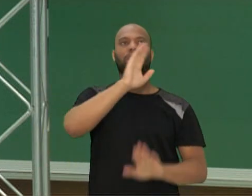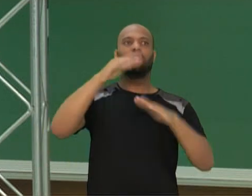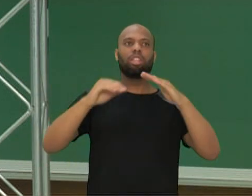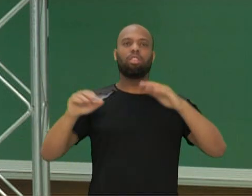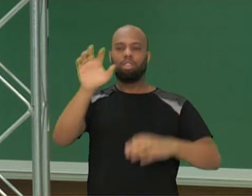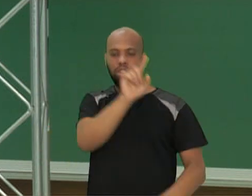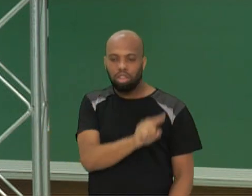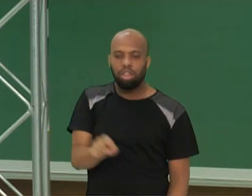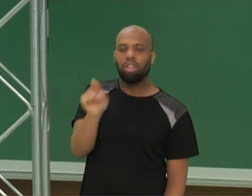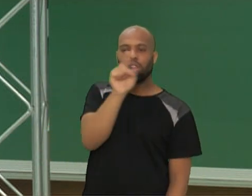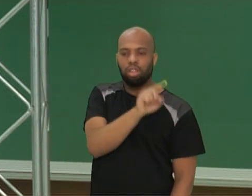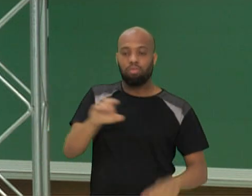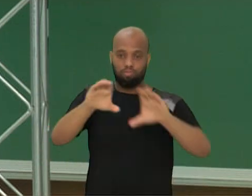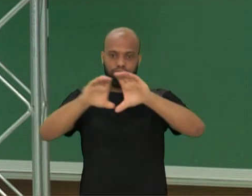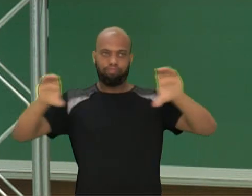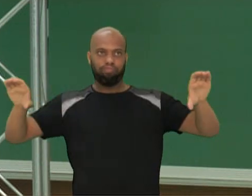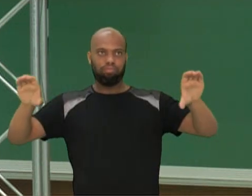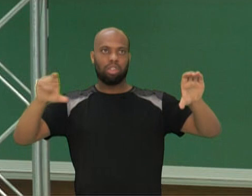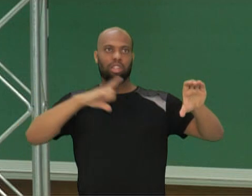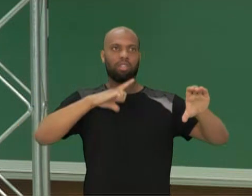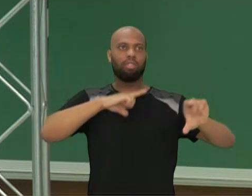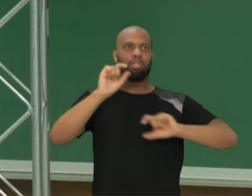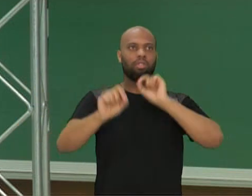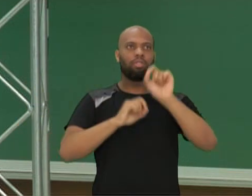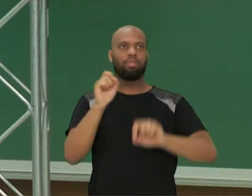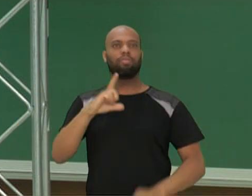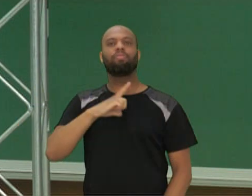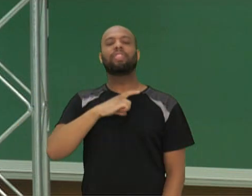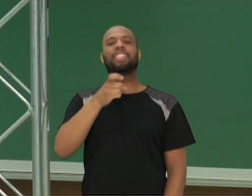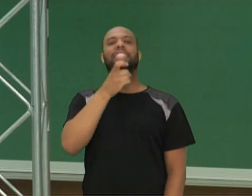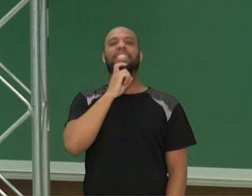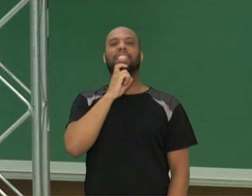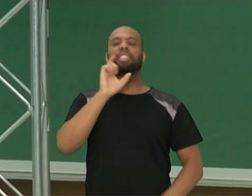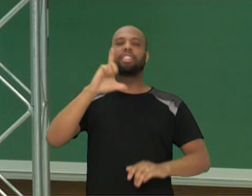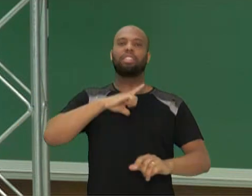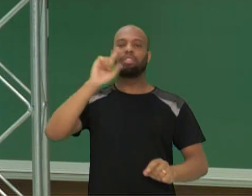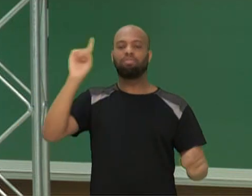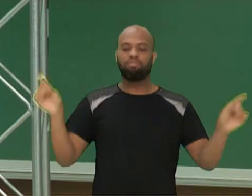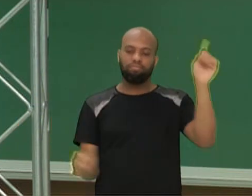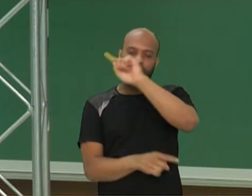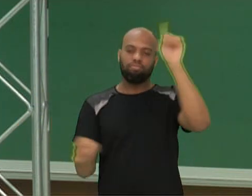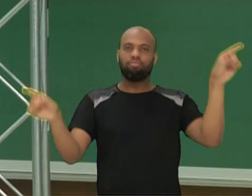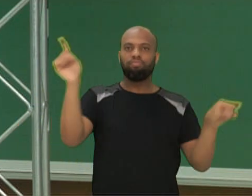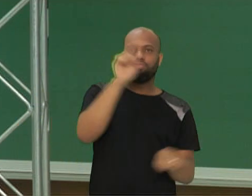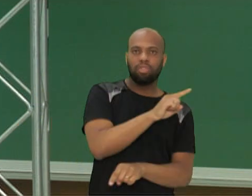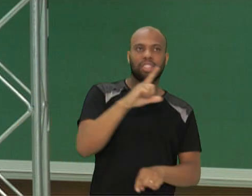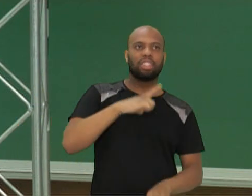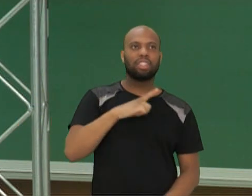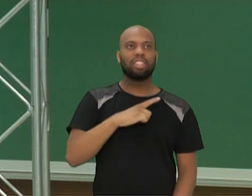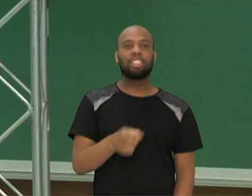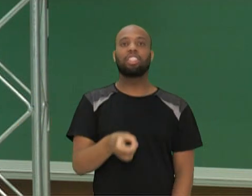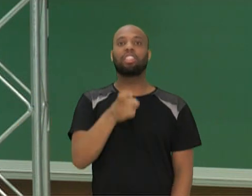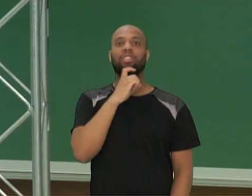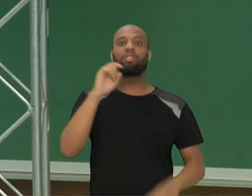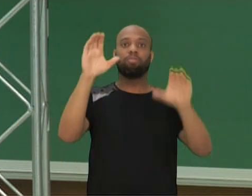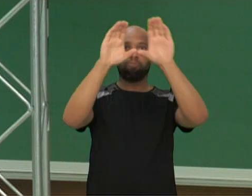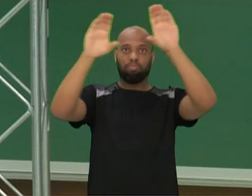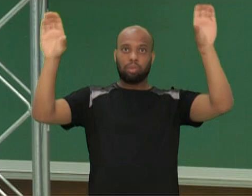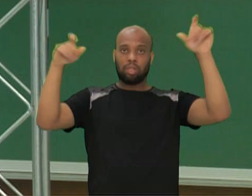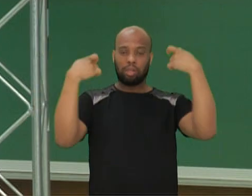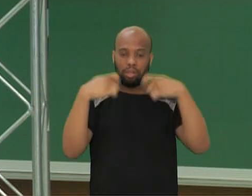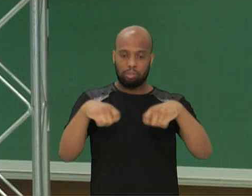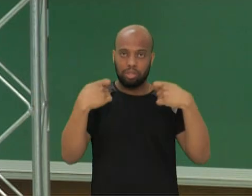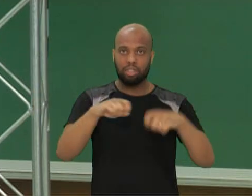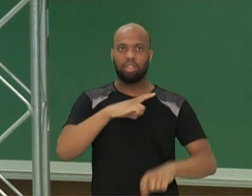aí fica aqui, ó, o ar frio. Então, nós temos essa inversão aqui, ó. Esse ar frio que deveria estar aqui,